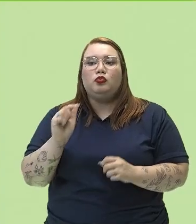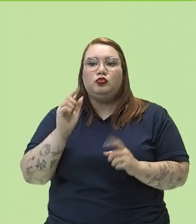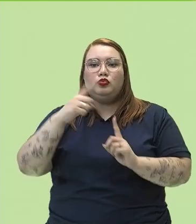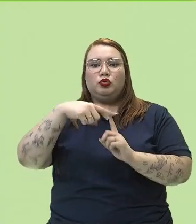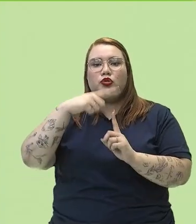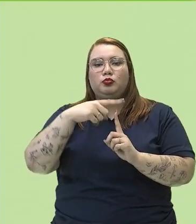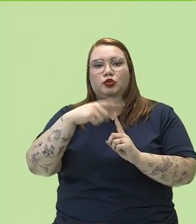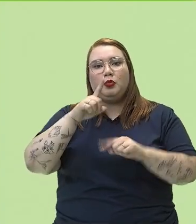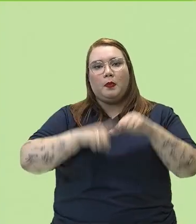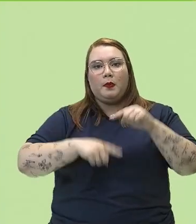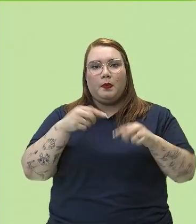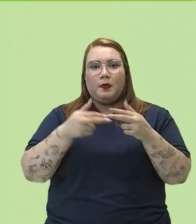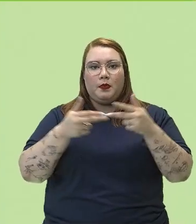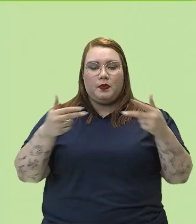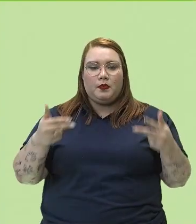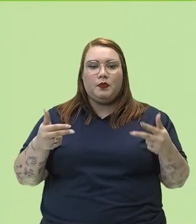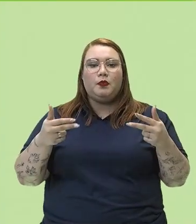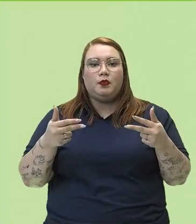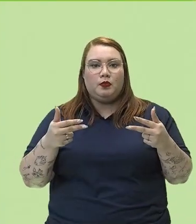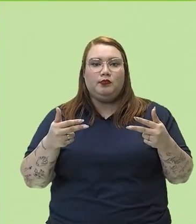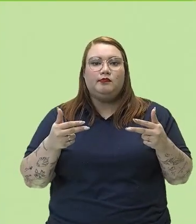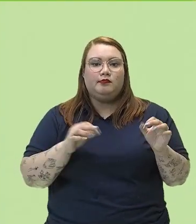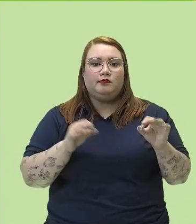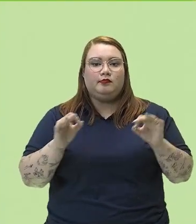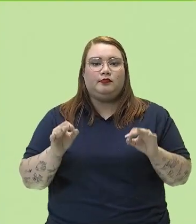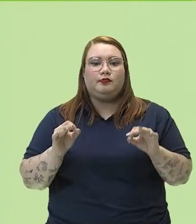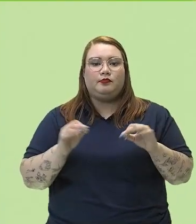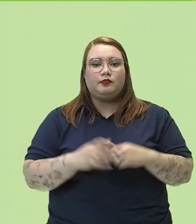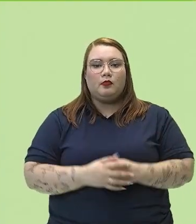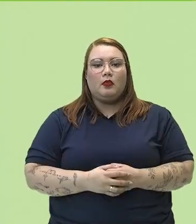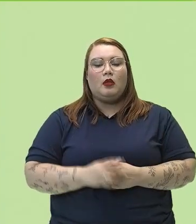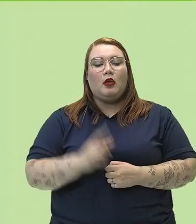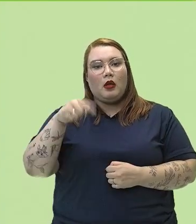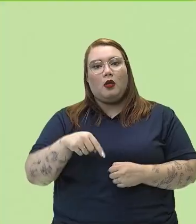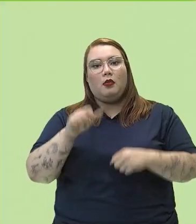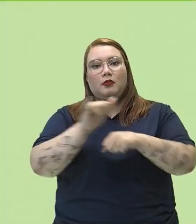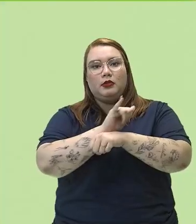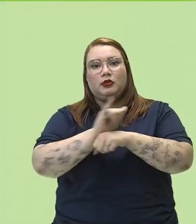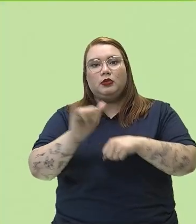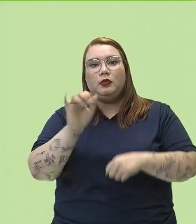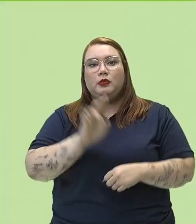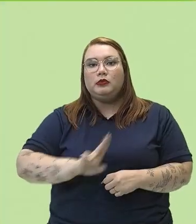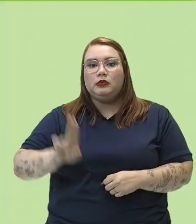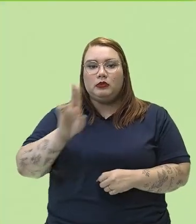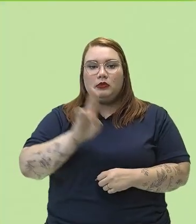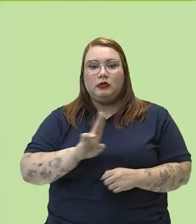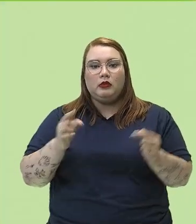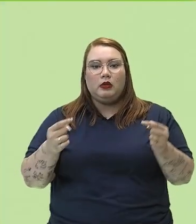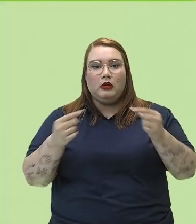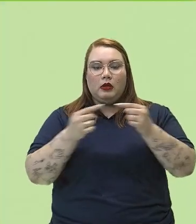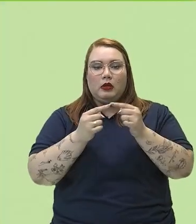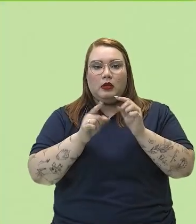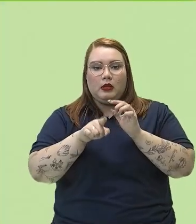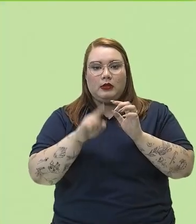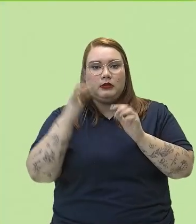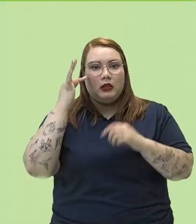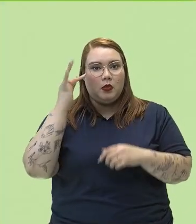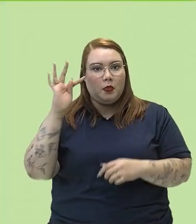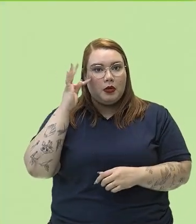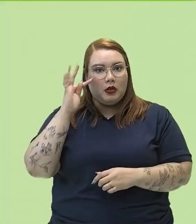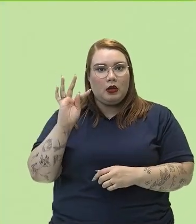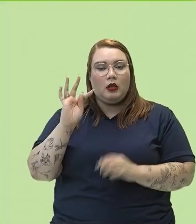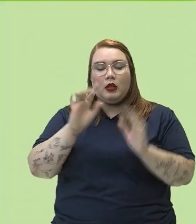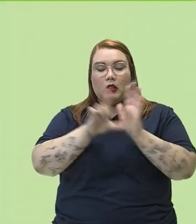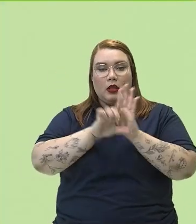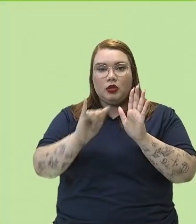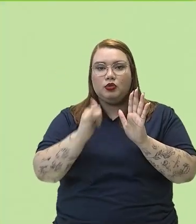produção. E assim, dessa forma, essa é a alternativa utilizada pela lei, né, que preconiza